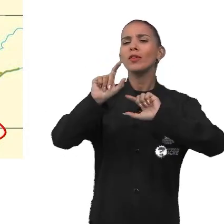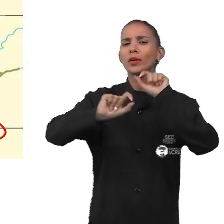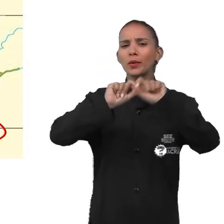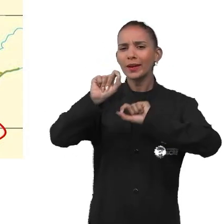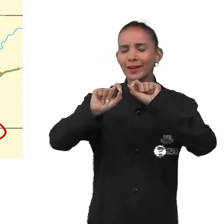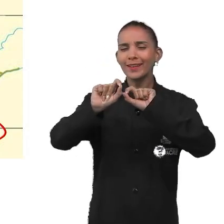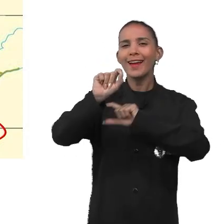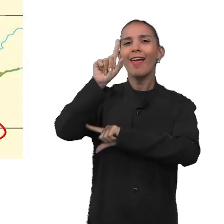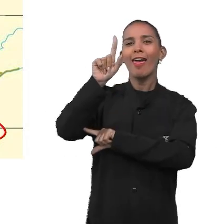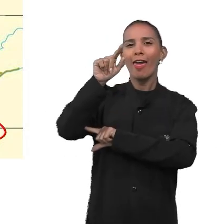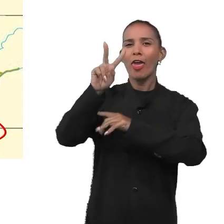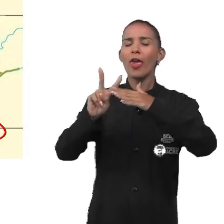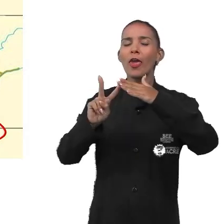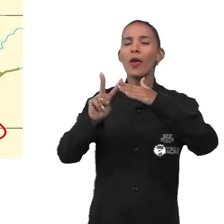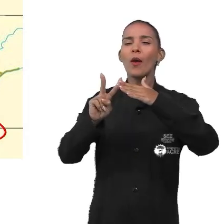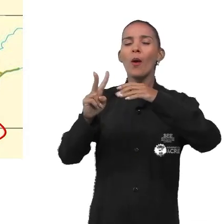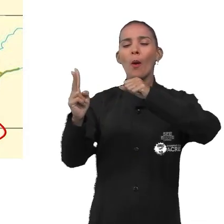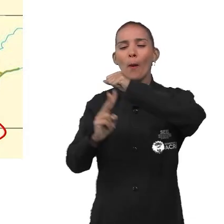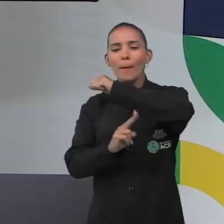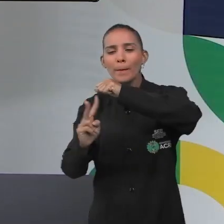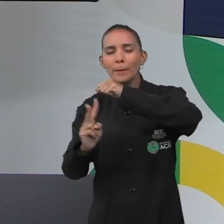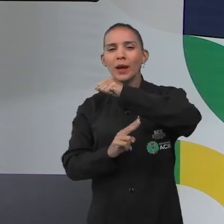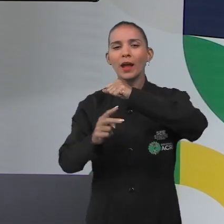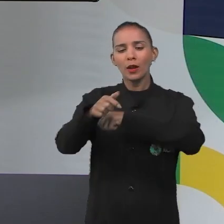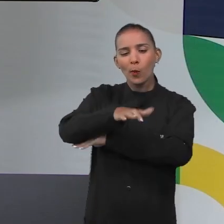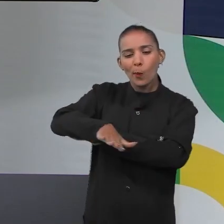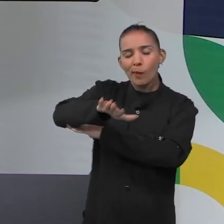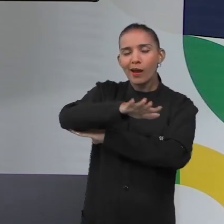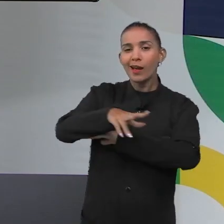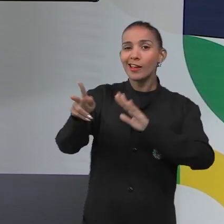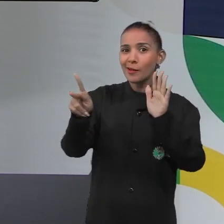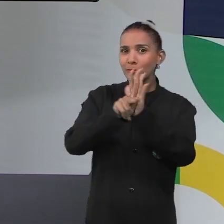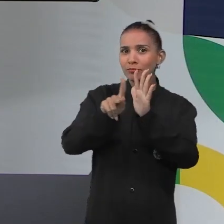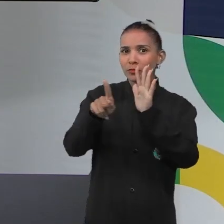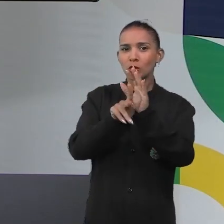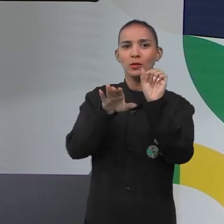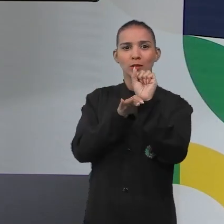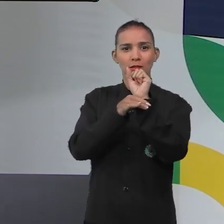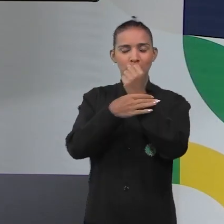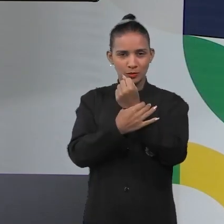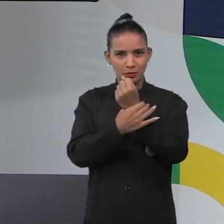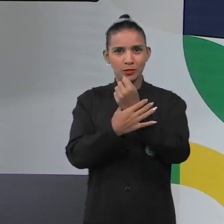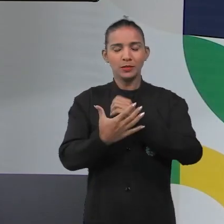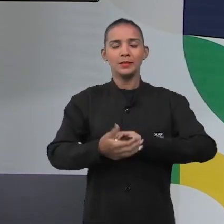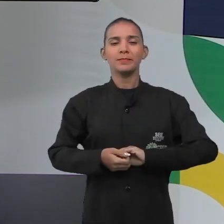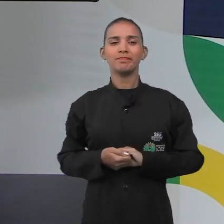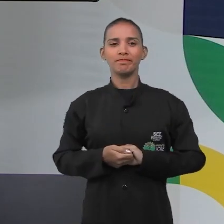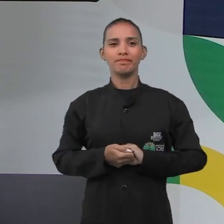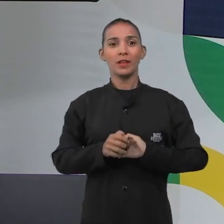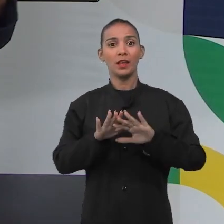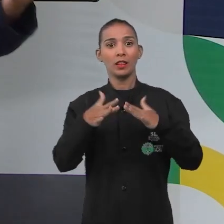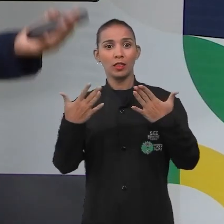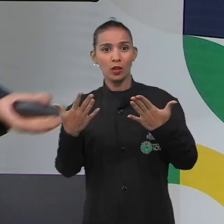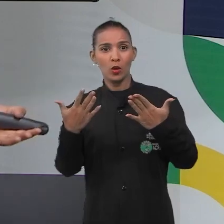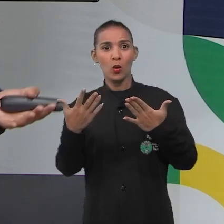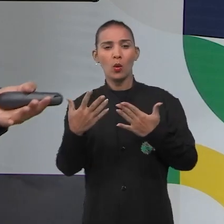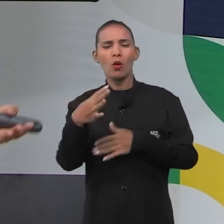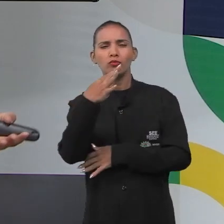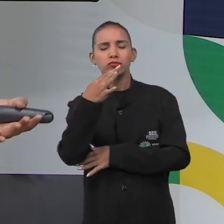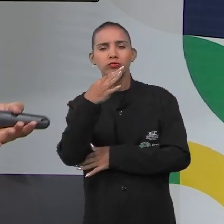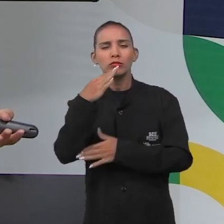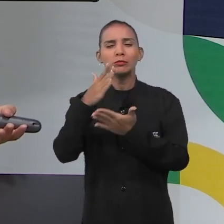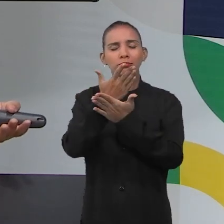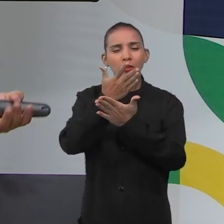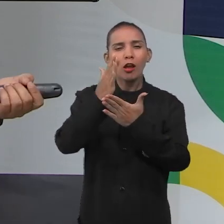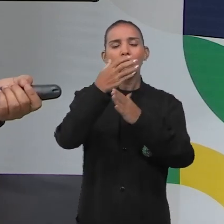do Divisor, que eu vou estar explicando um pouco melhor aí ao longo da aula. Ok, pessoal? Vamos então conhecer outros aspectos